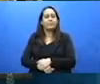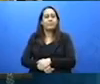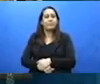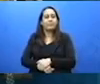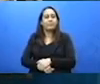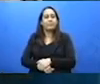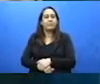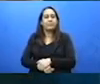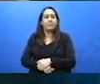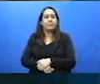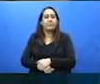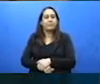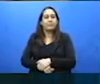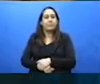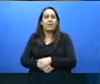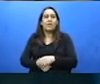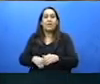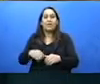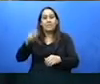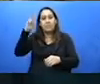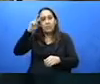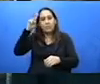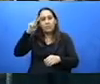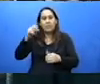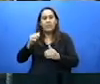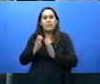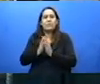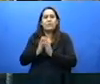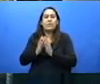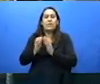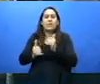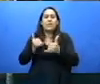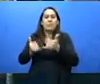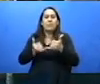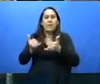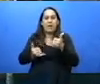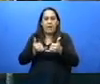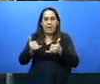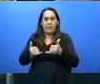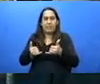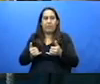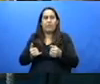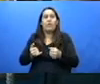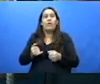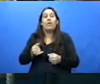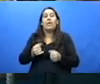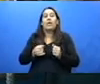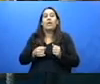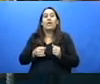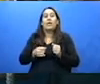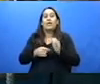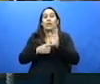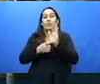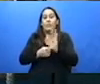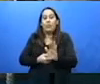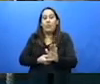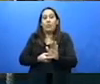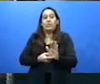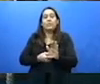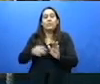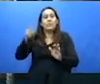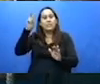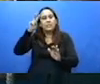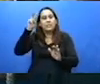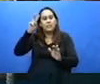certo? Por que que eles estão lembrando, ó? As pessoas retratadas na ilustração